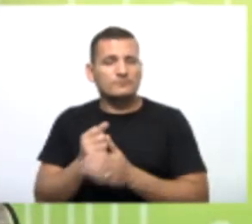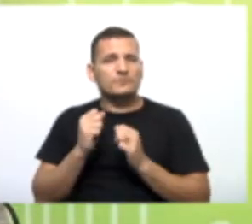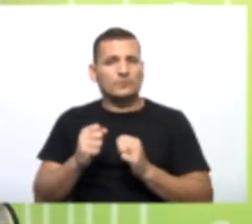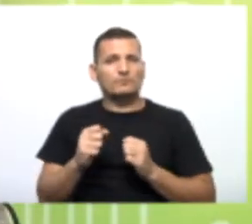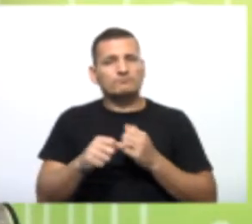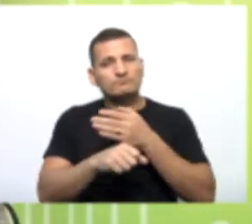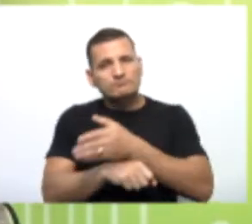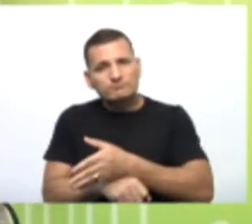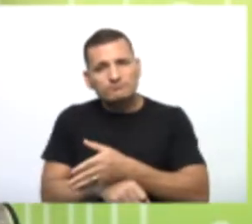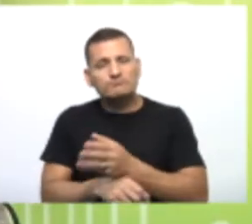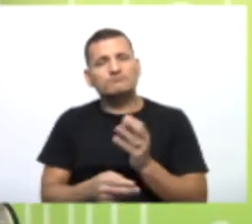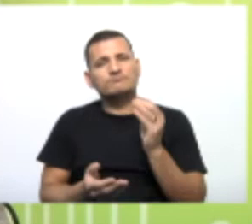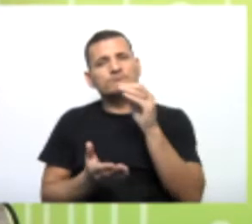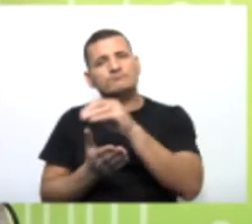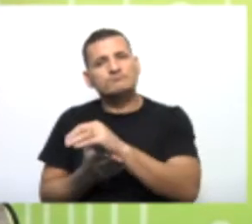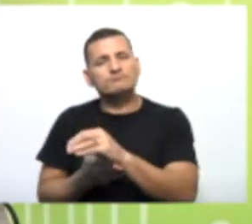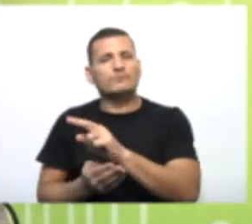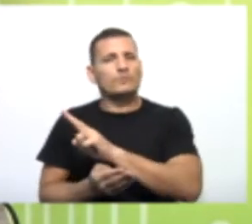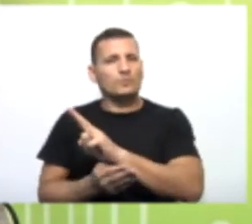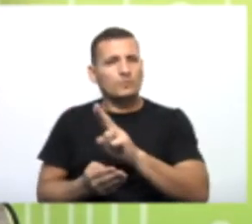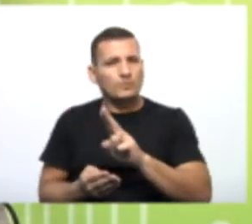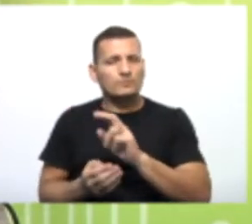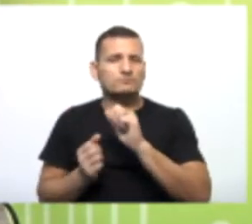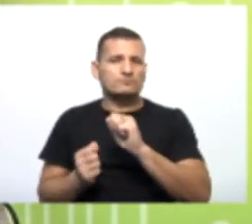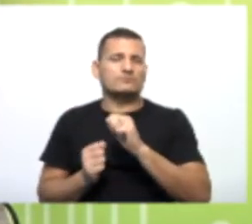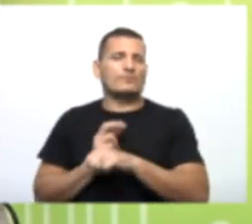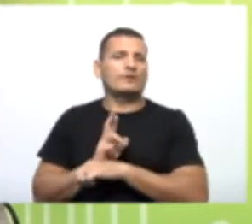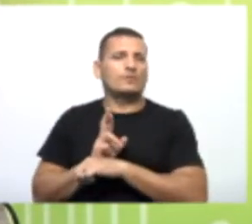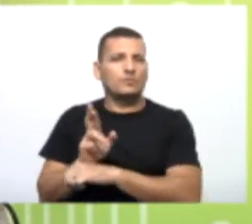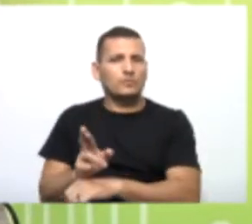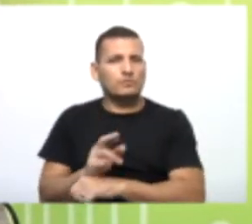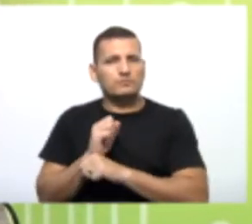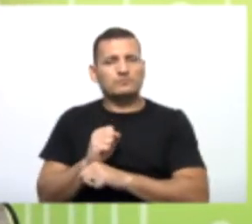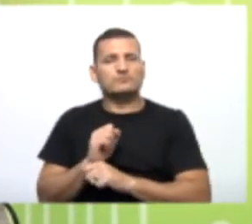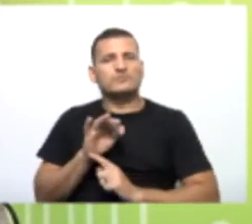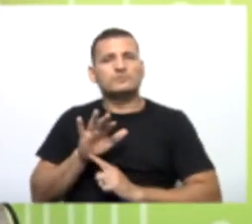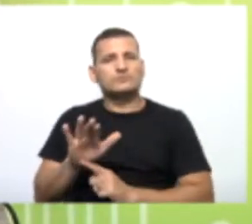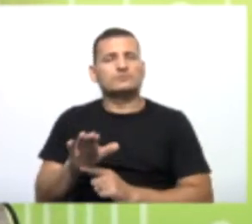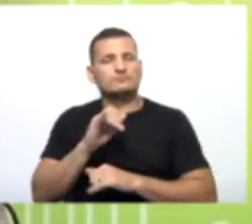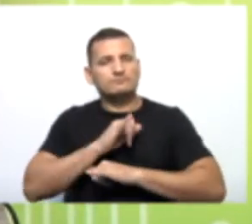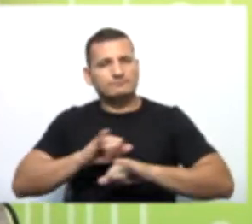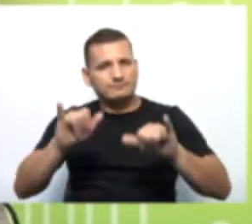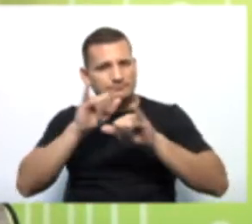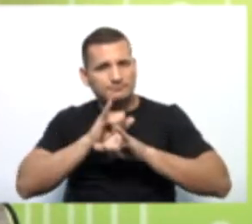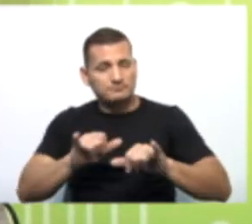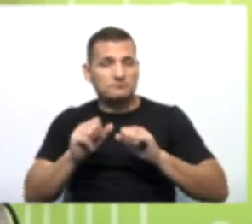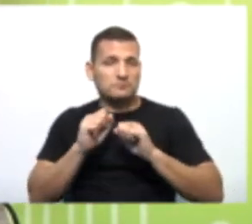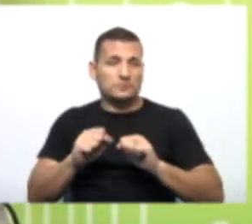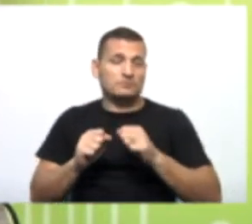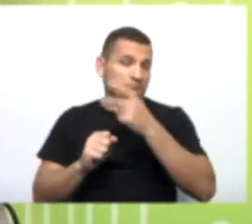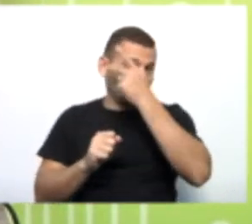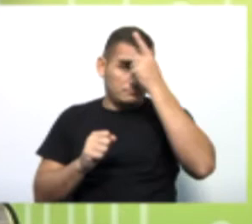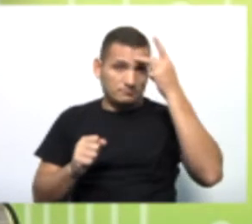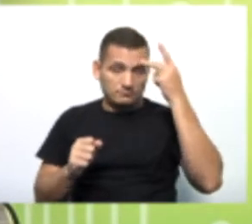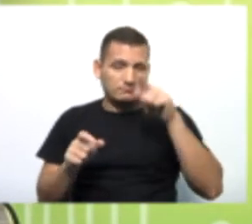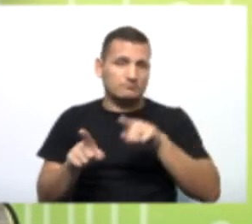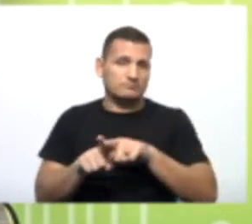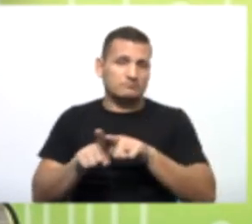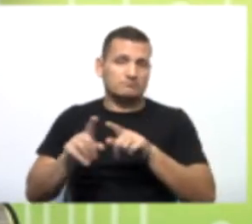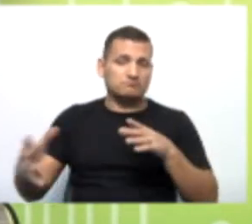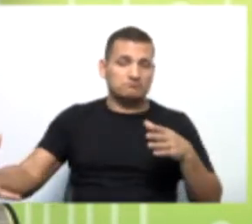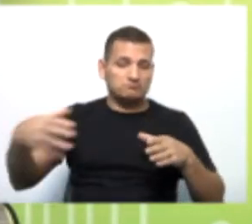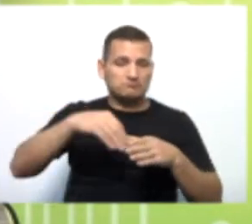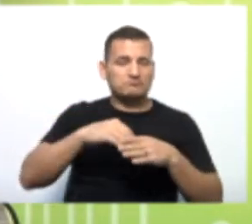o nome, ela pode dar algum tipo de recurso, ela pode ajudar na divulgação, ela pode trazer pessoas para dentro da sua